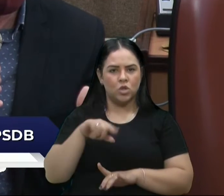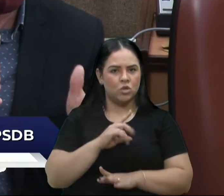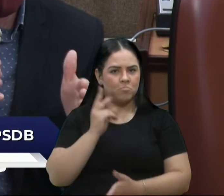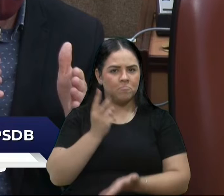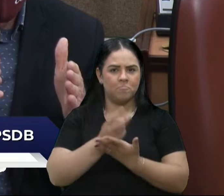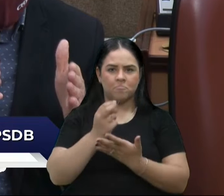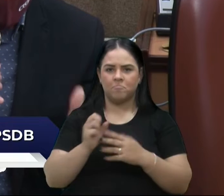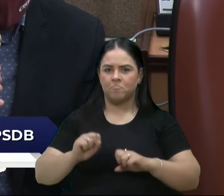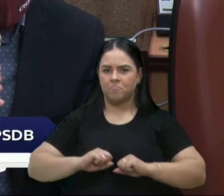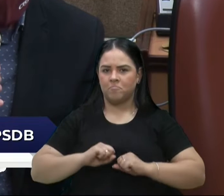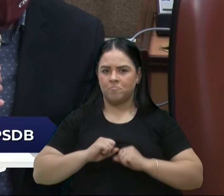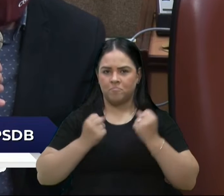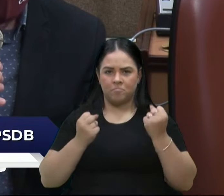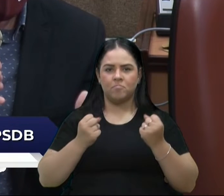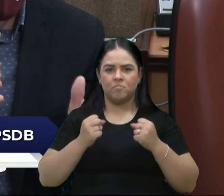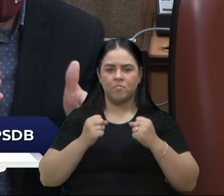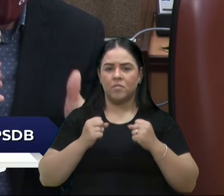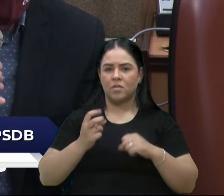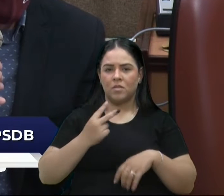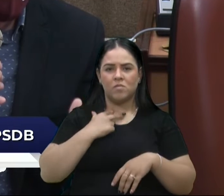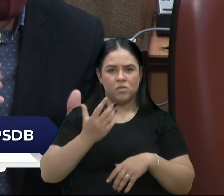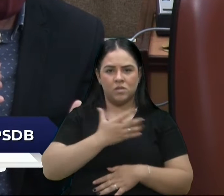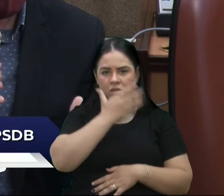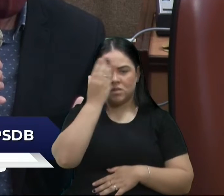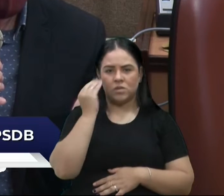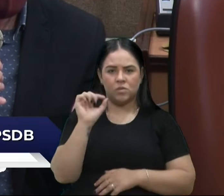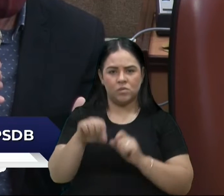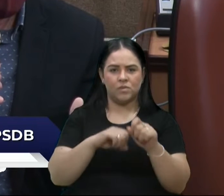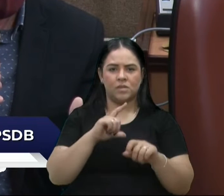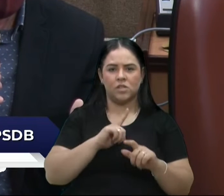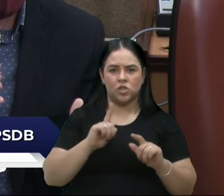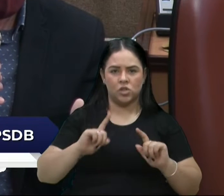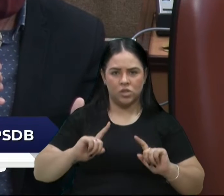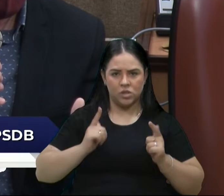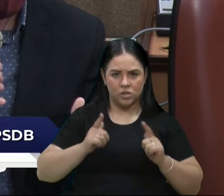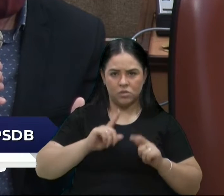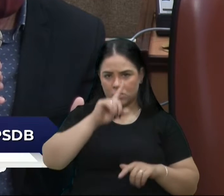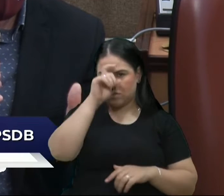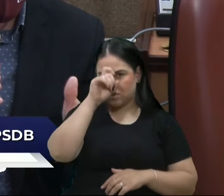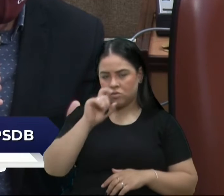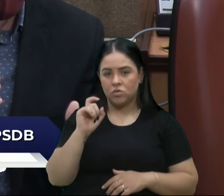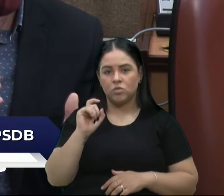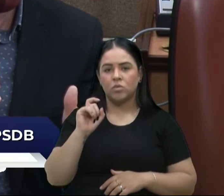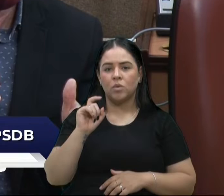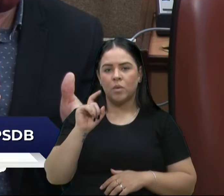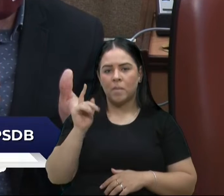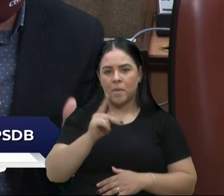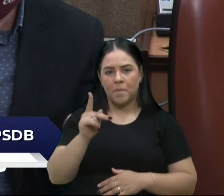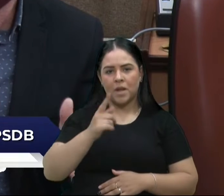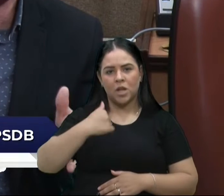posição. Nós não podemos abrir mão da gestão do Hospital Pompeia. Nós temos que manter essa